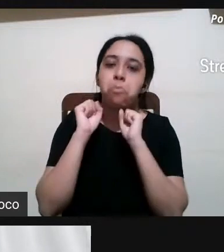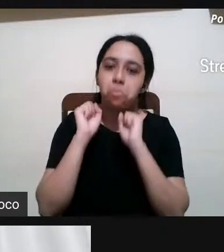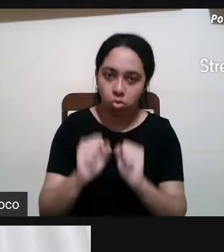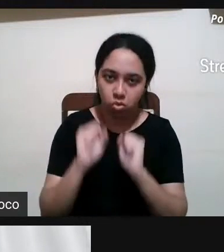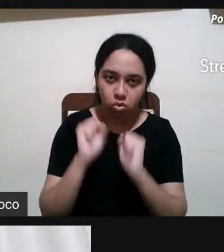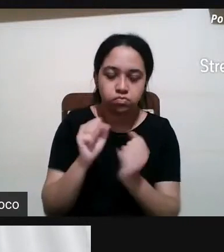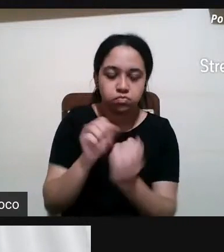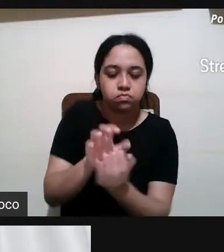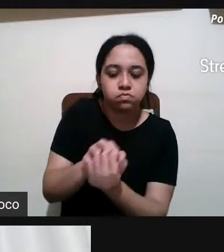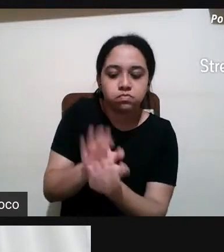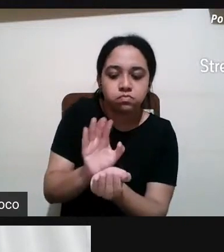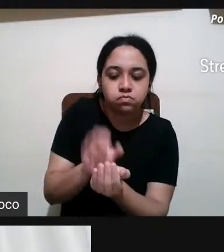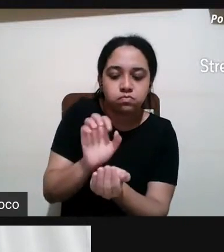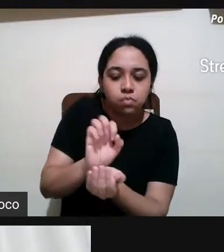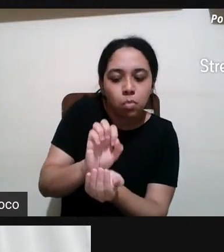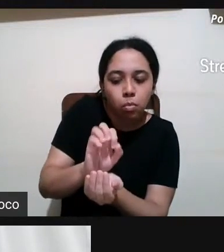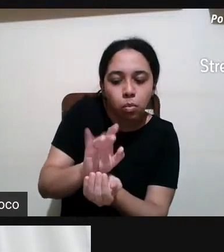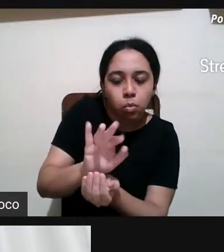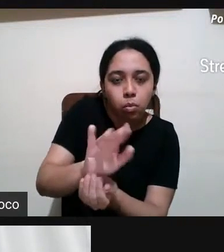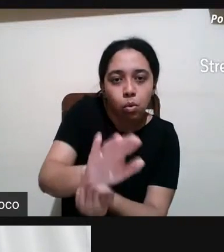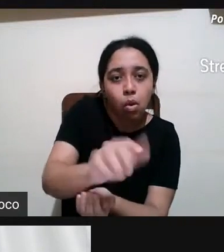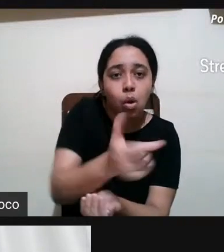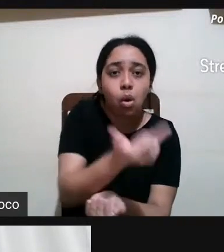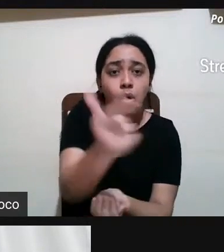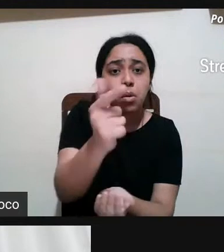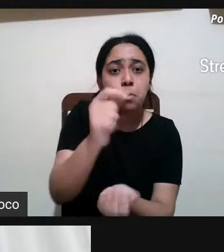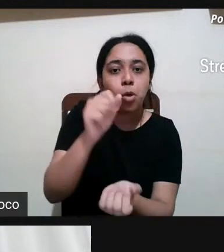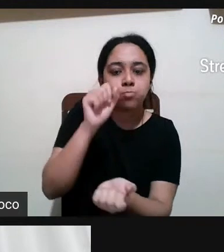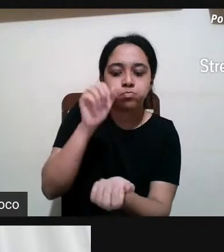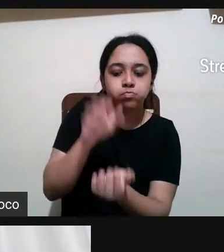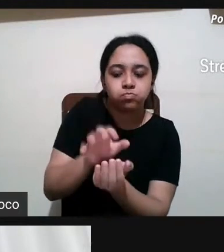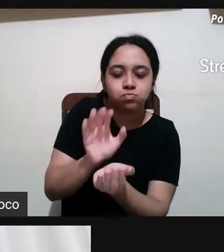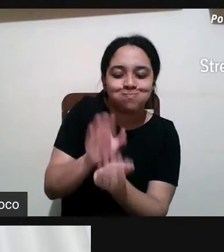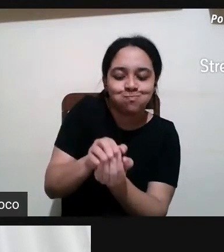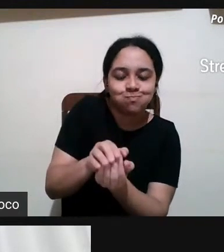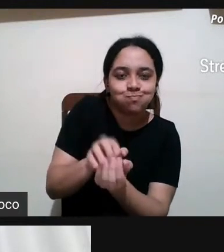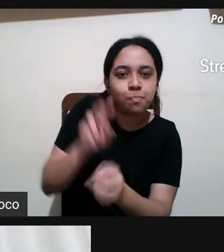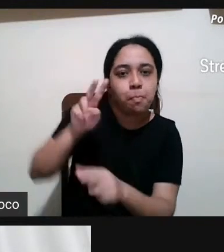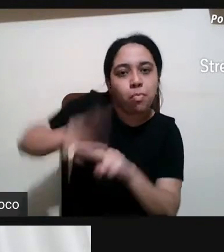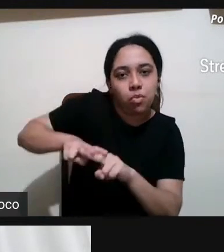e outra parte, inclusive, pode causar a obstrução da ostra. Então,